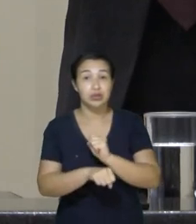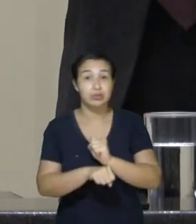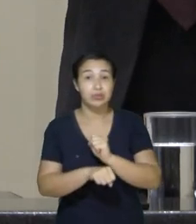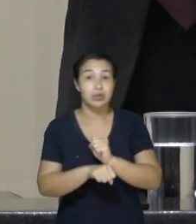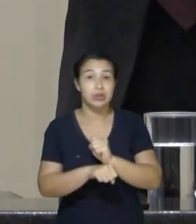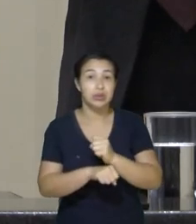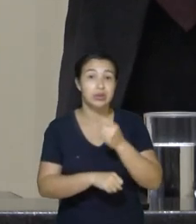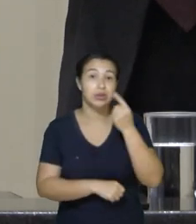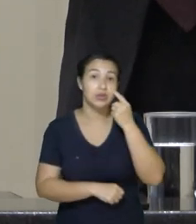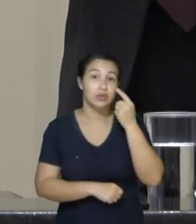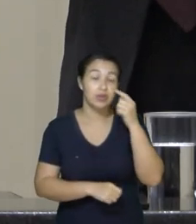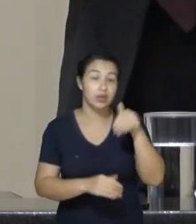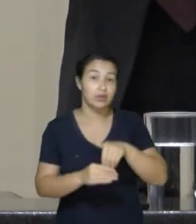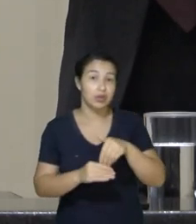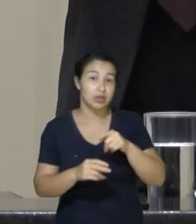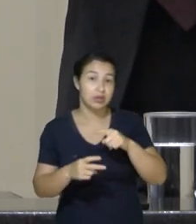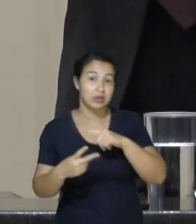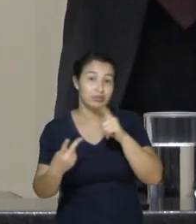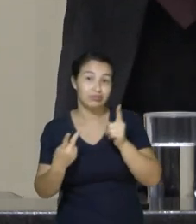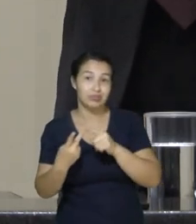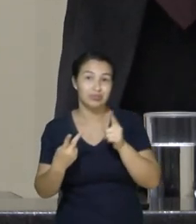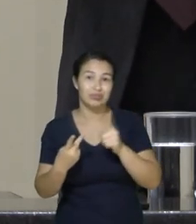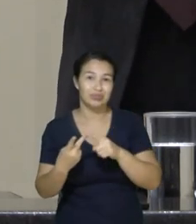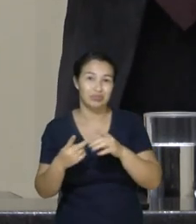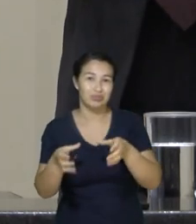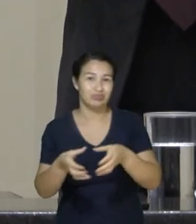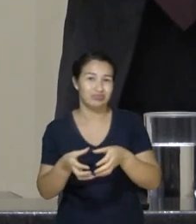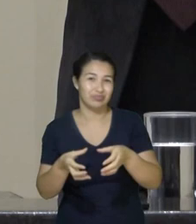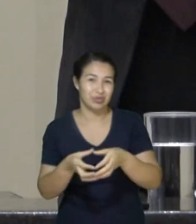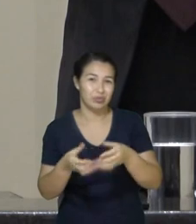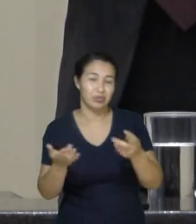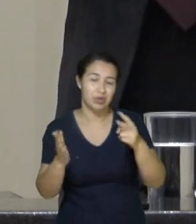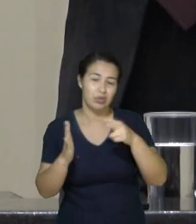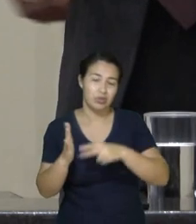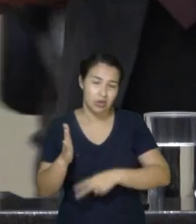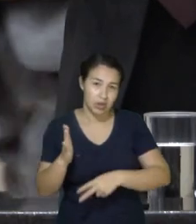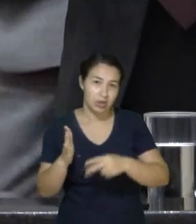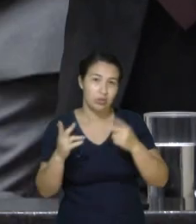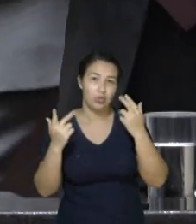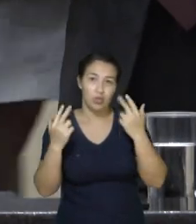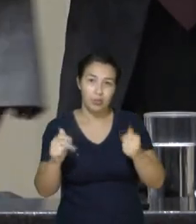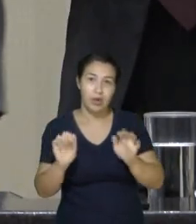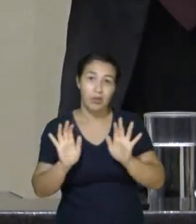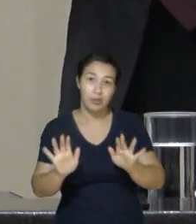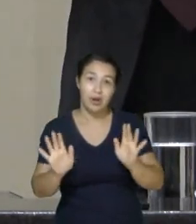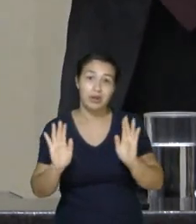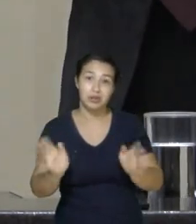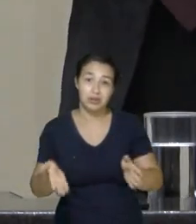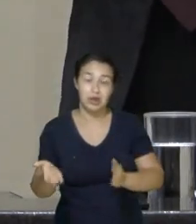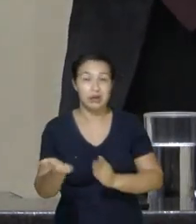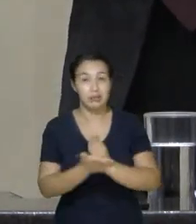segundo turno. Por isso que daí o presidente leu, seguindo o roteiro aqui, leu, mas já foi aprovado o projeto de lei número